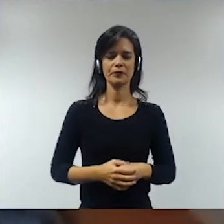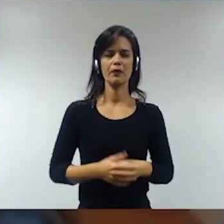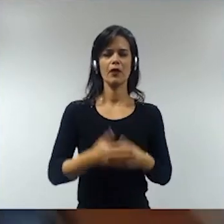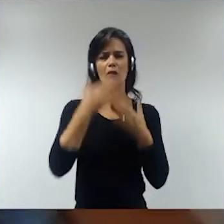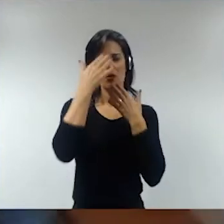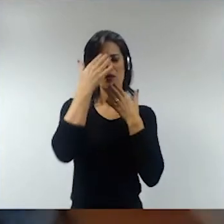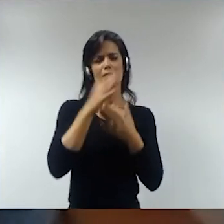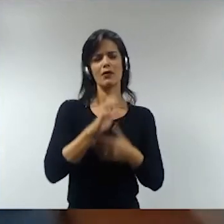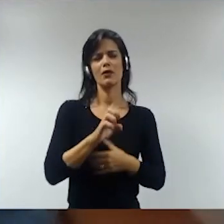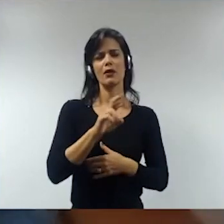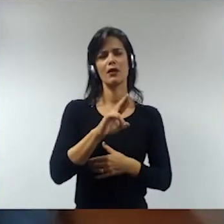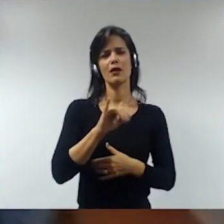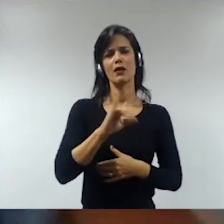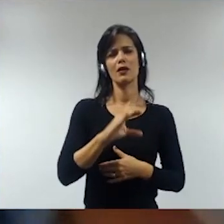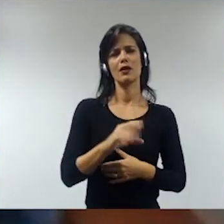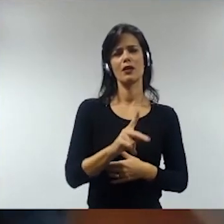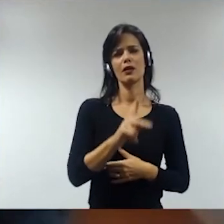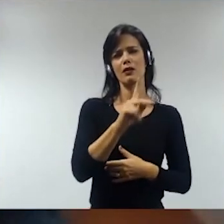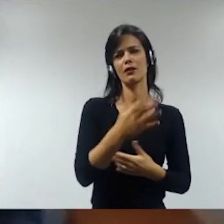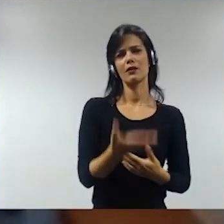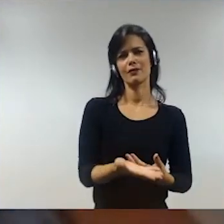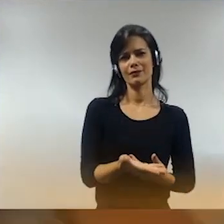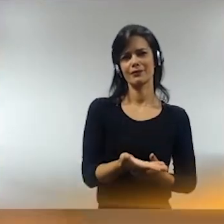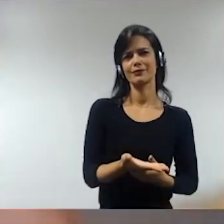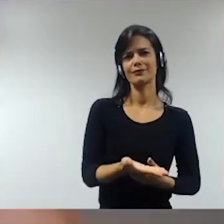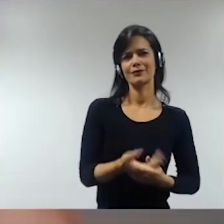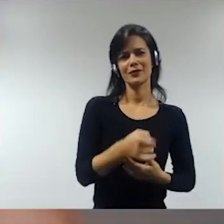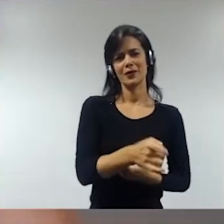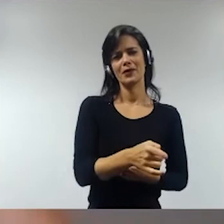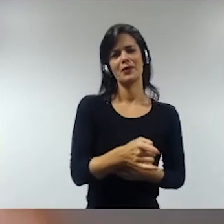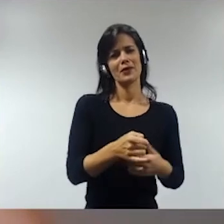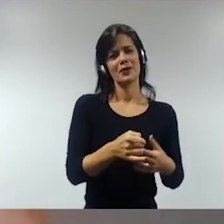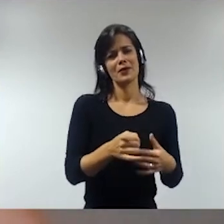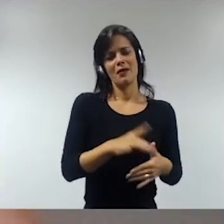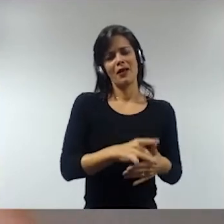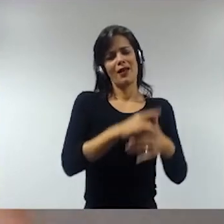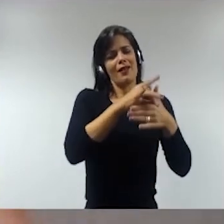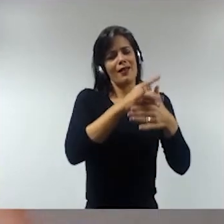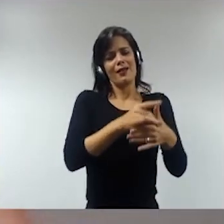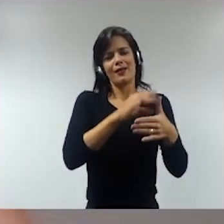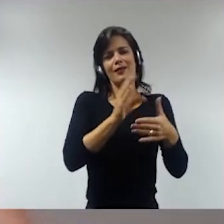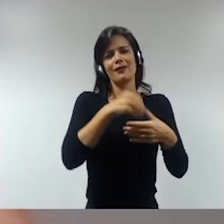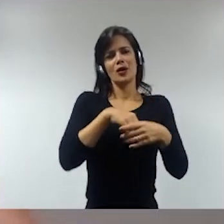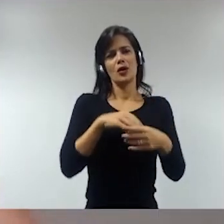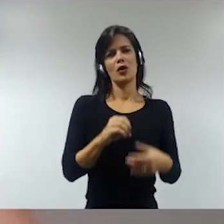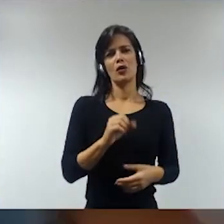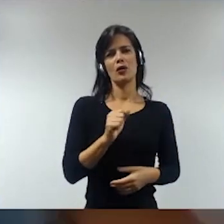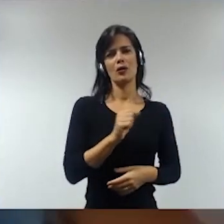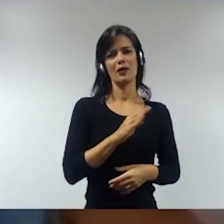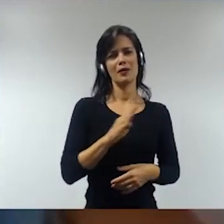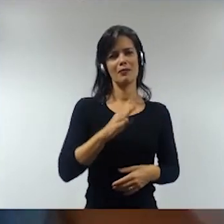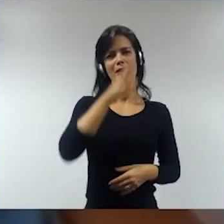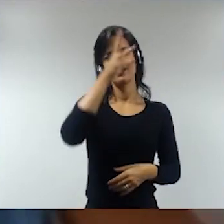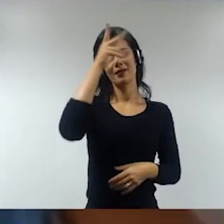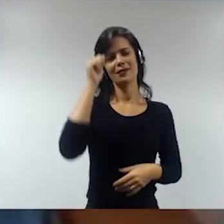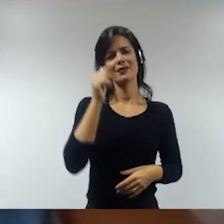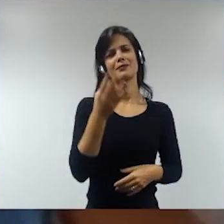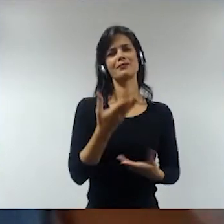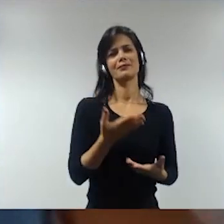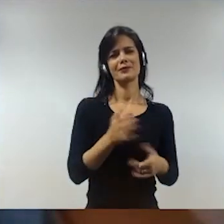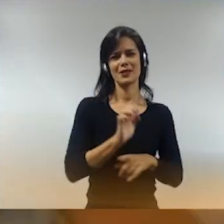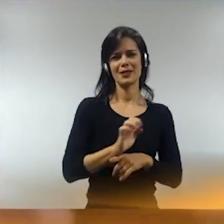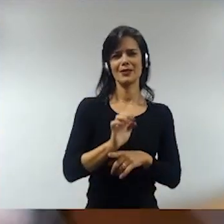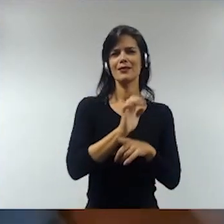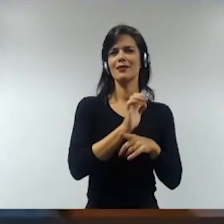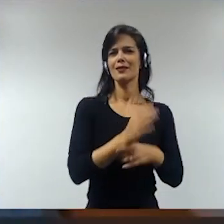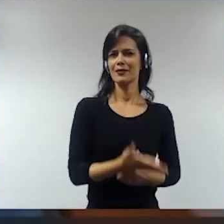Obrigado, Eric. Não é à toa que você se destaca pela liderança aí na OAB acreana, na advocacia acreana, mas eu